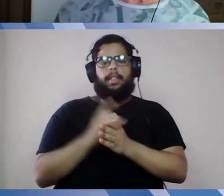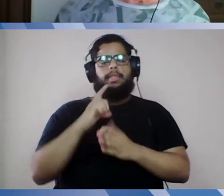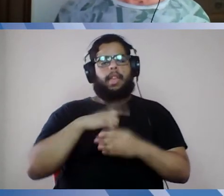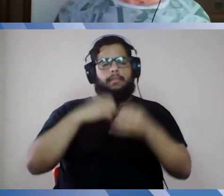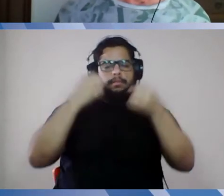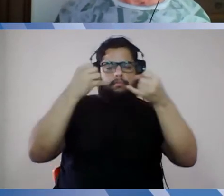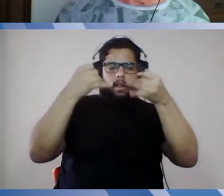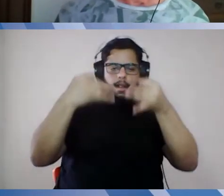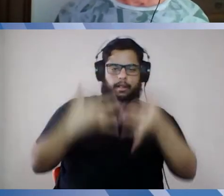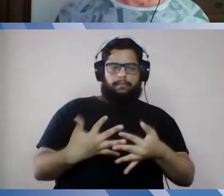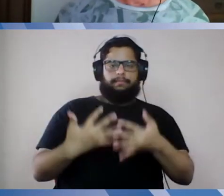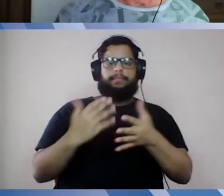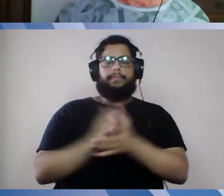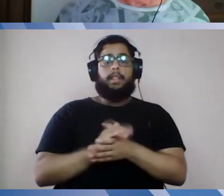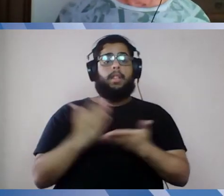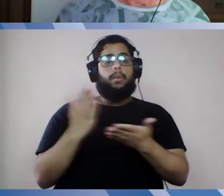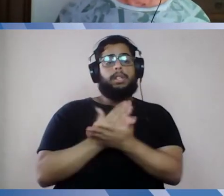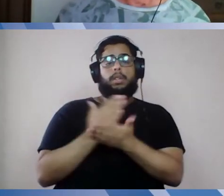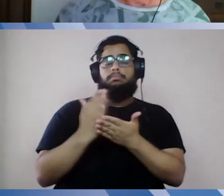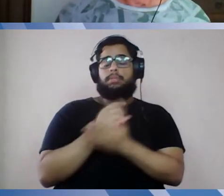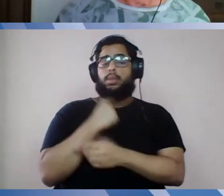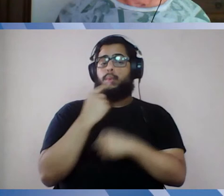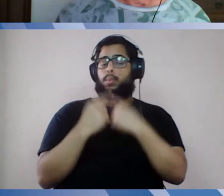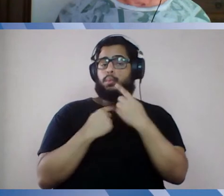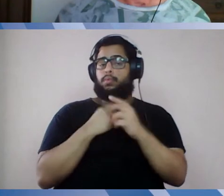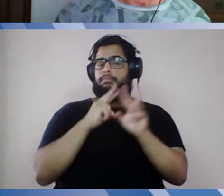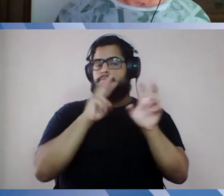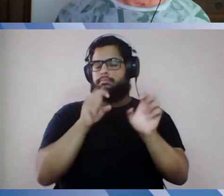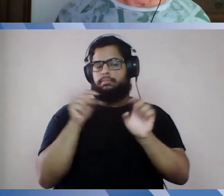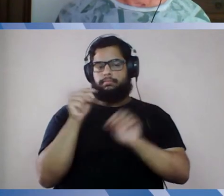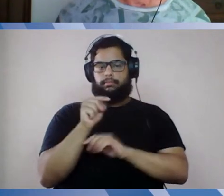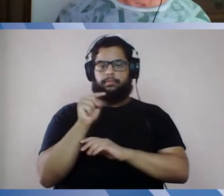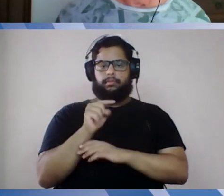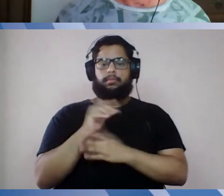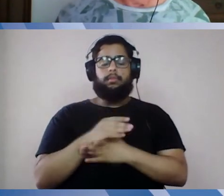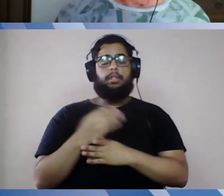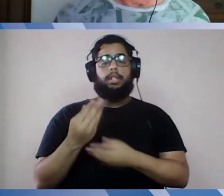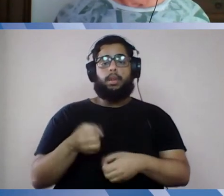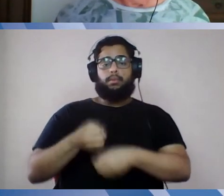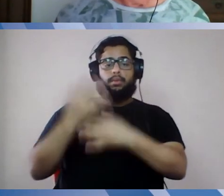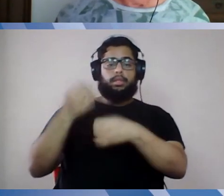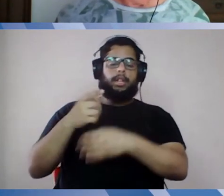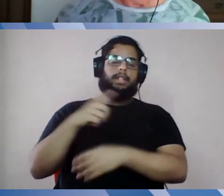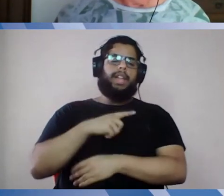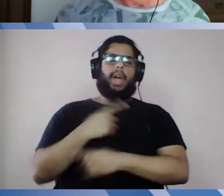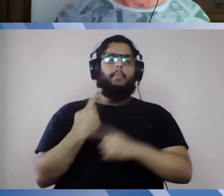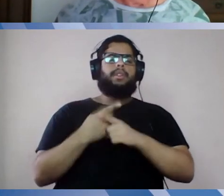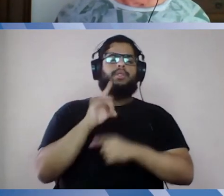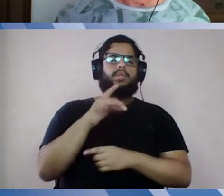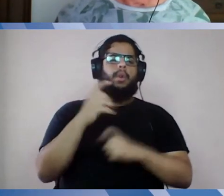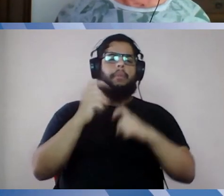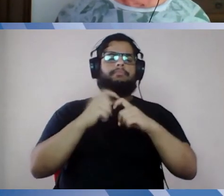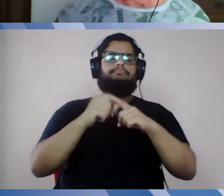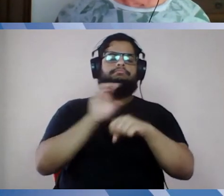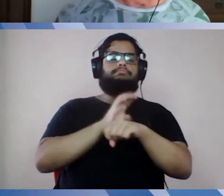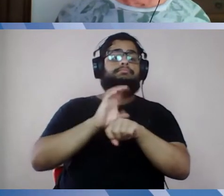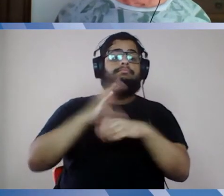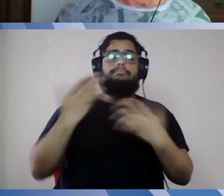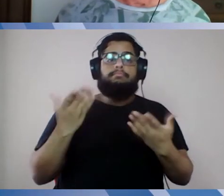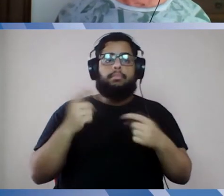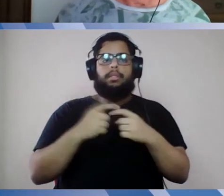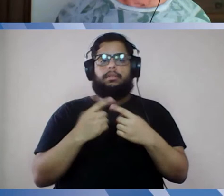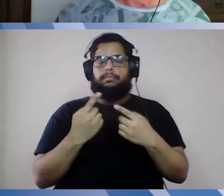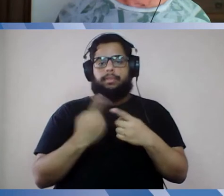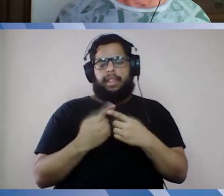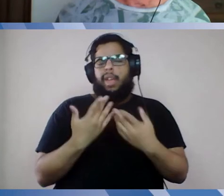feita, e aí há algumas dúvidas sobre isso, no chat aqui começa a aparecer, por que só a medicina, a medicina já estava em prática, acho que isso